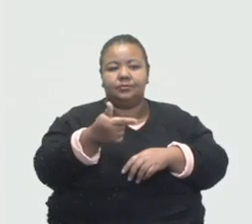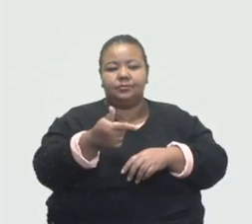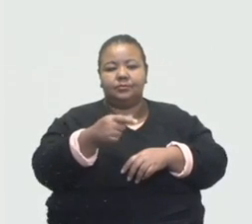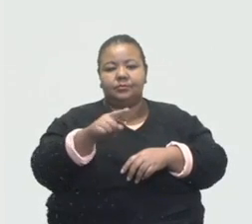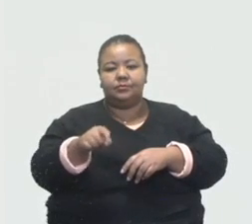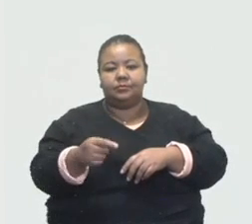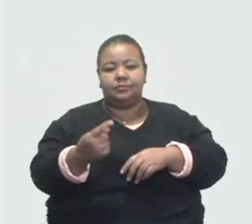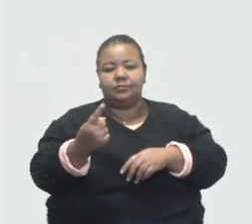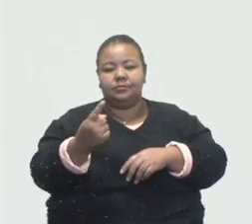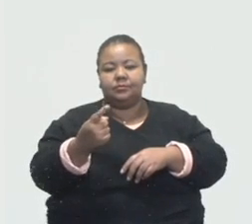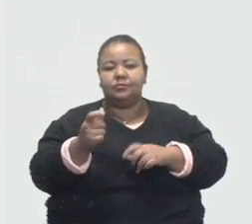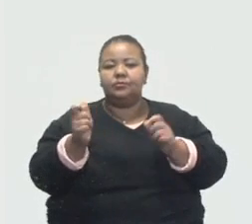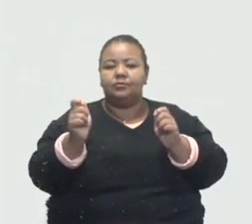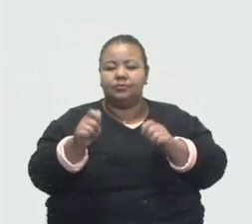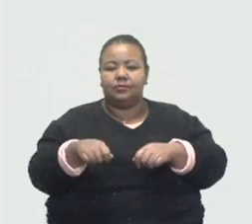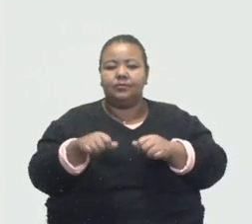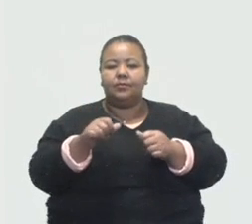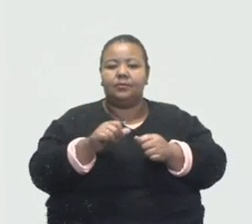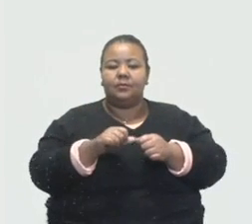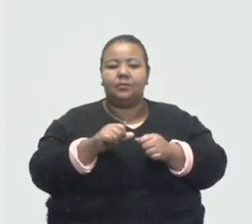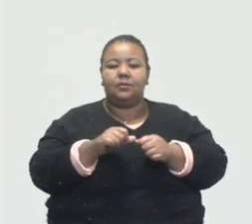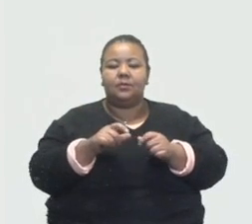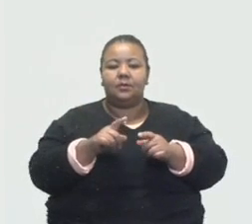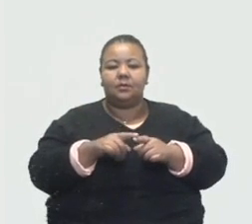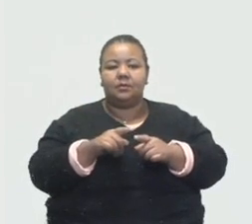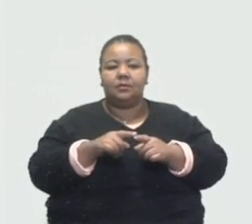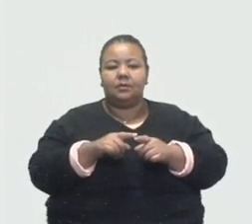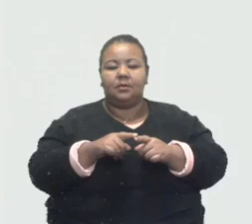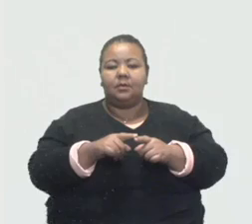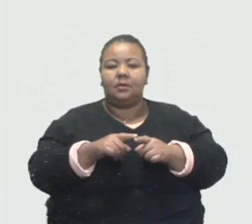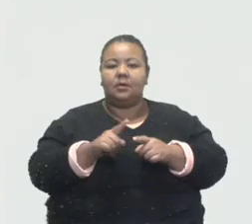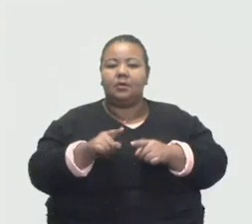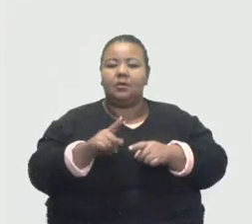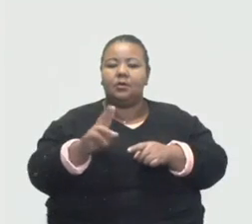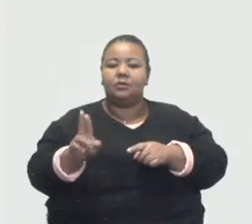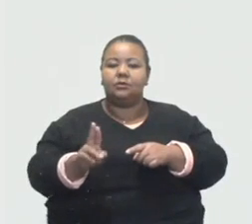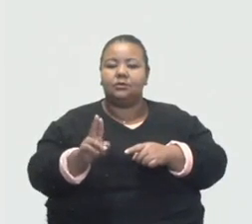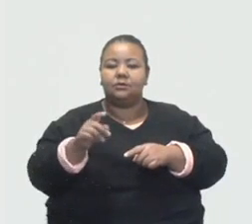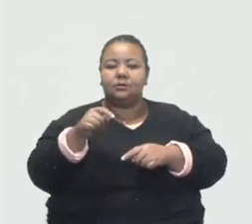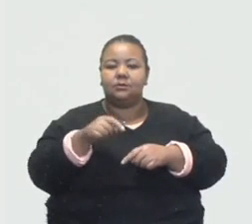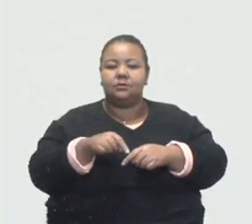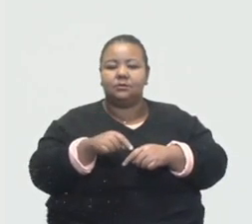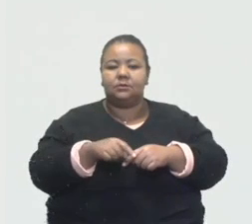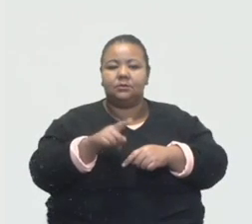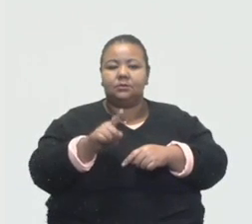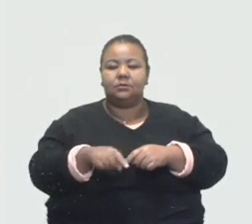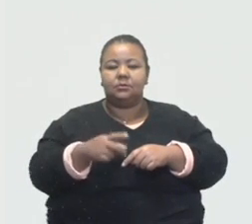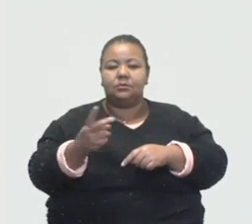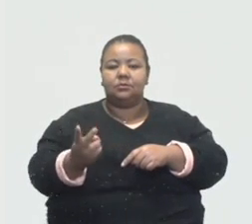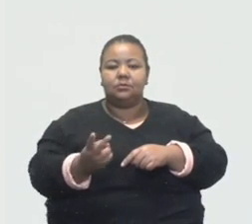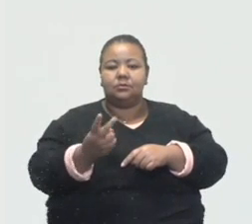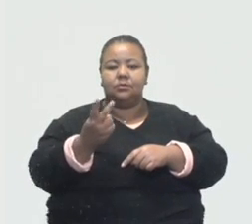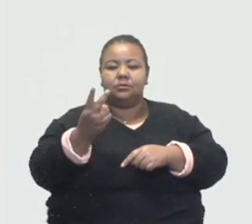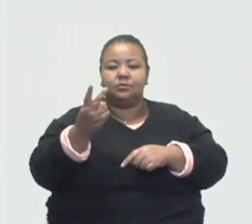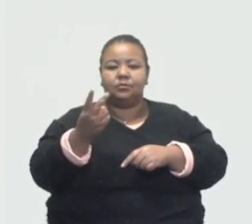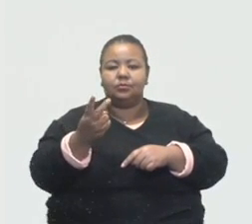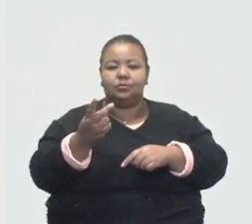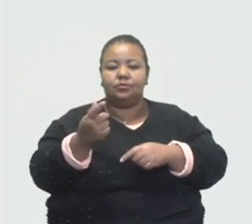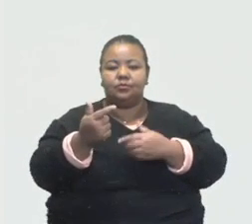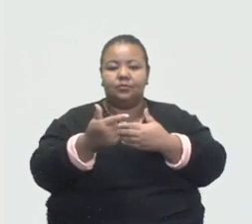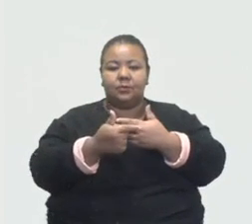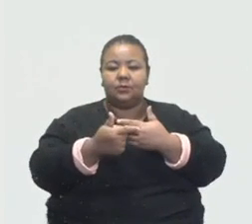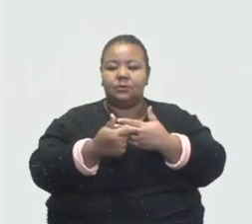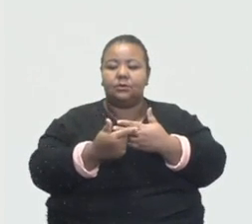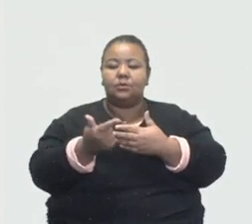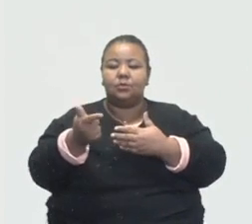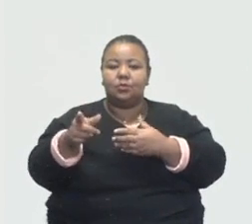e 1. Também é uma possibilidade, tá? Então, como a gente está trabalhando aqui um valor em função do outro,